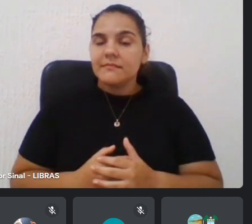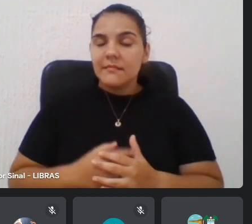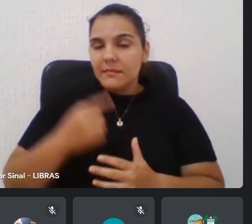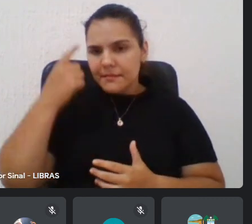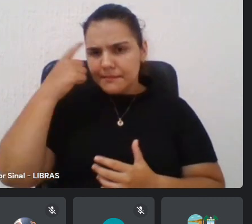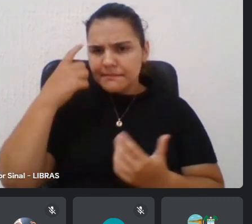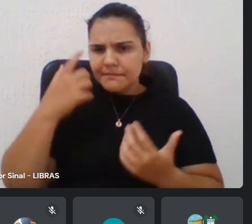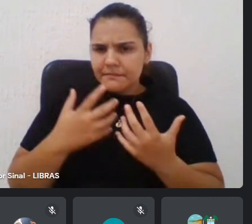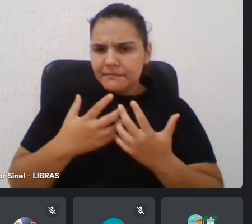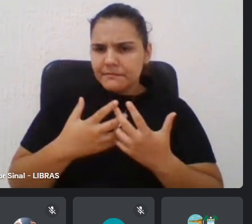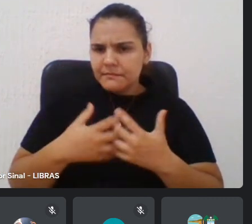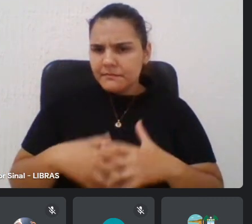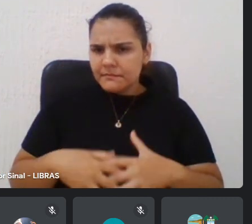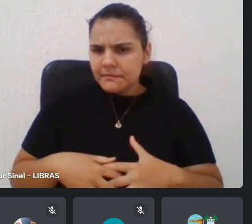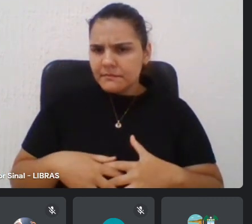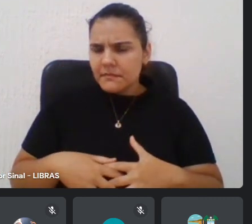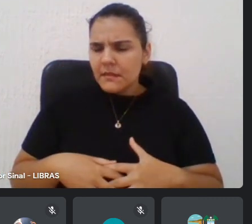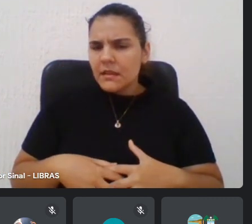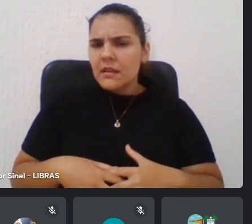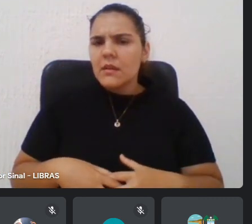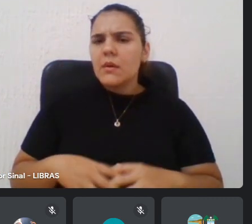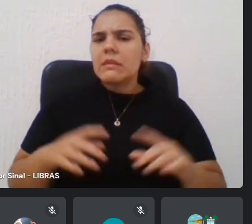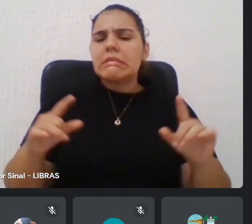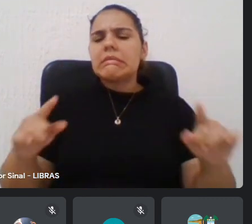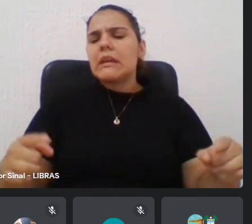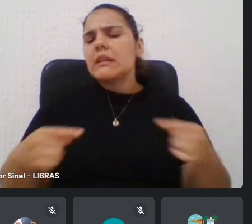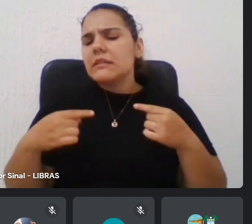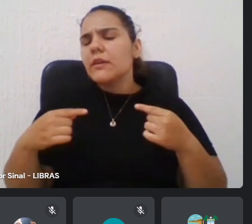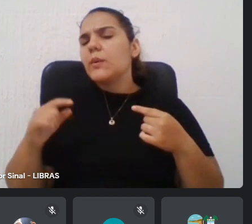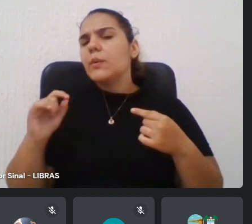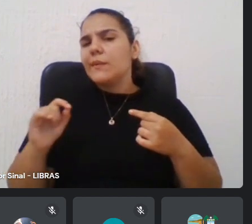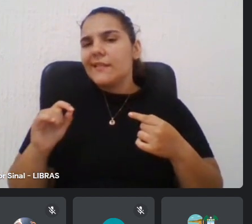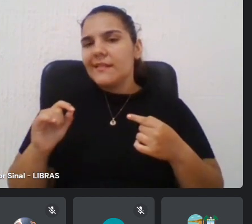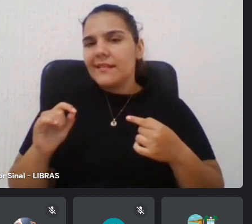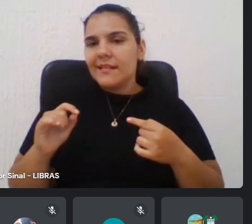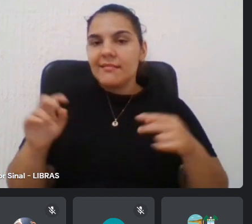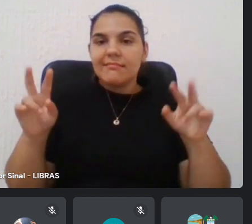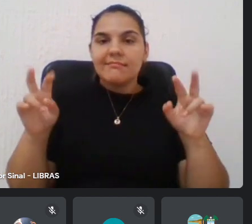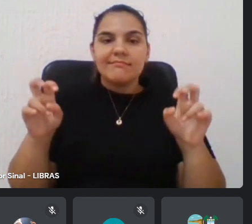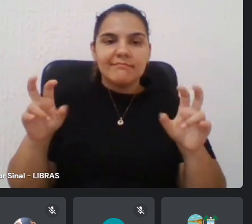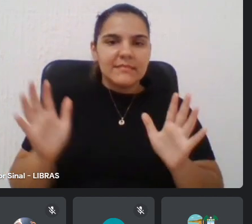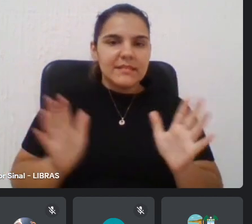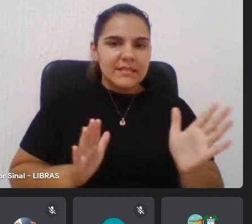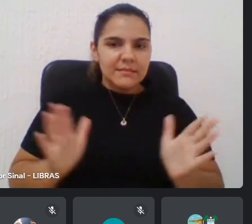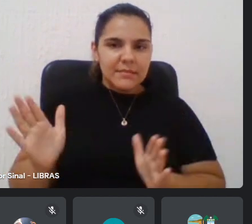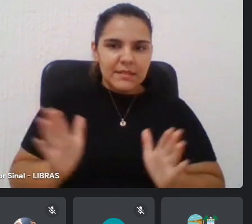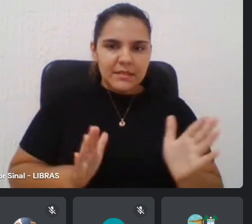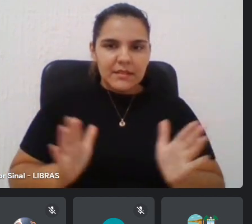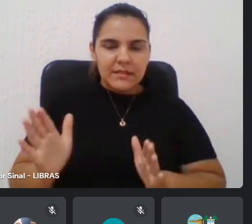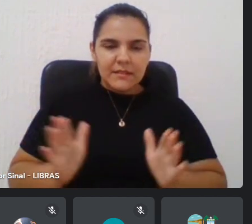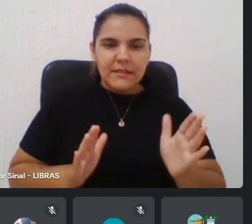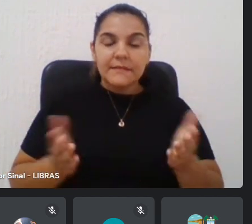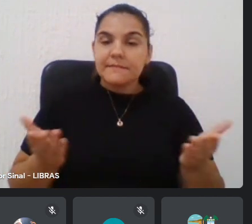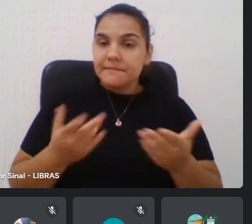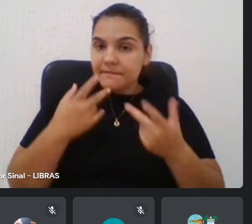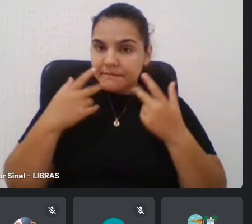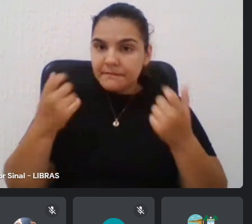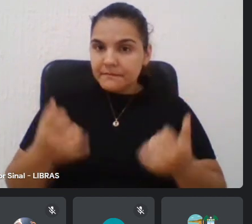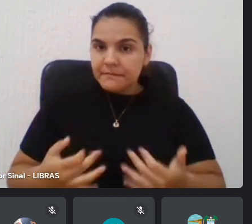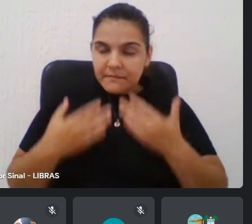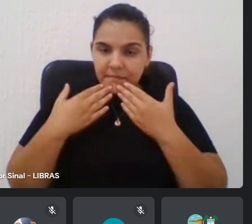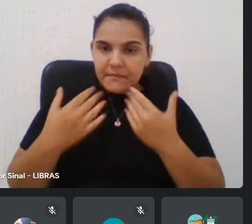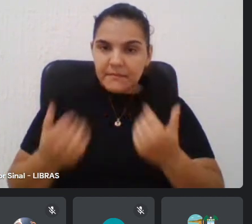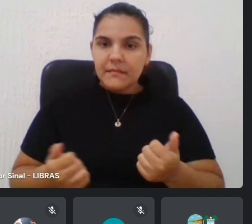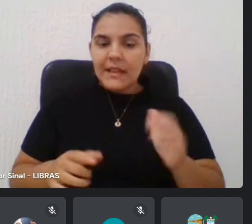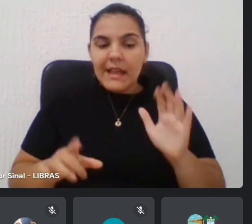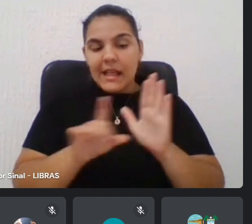disso tudo e dessa lei? A gente pensar nessas questões de acessibilidade, que a gente vai falar melhor, mas a Paula Gustavo, ela